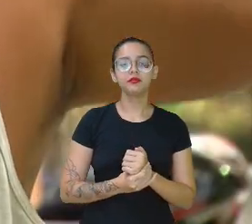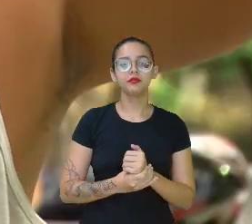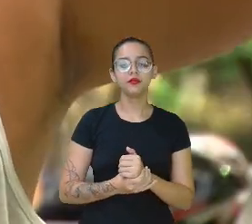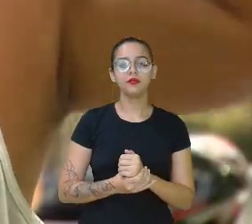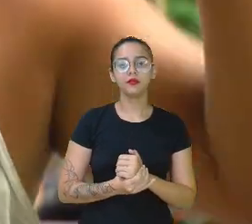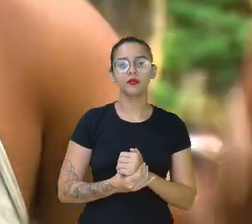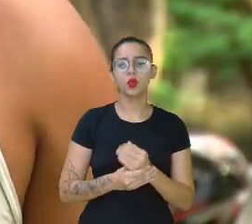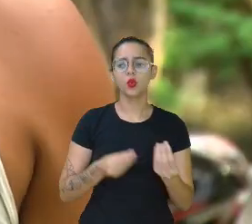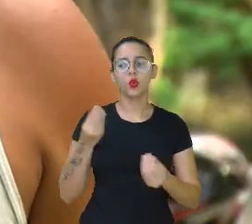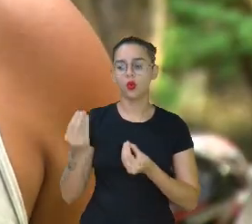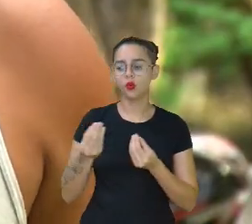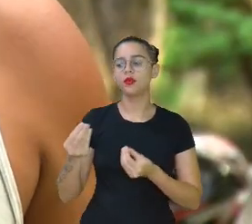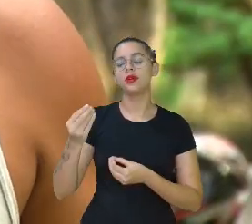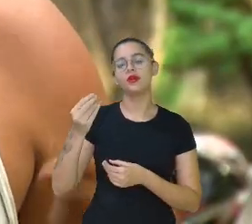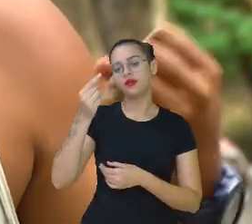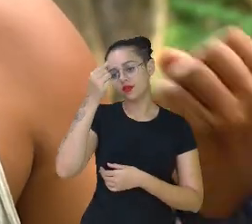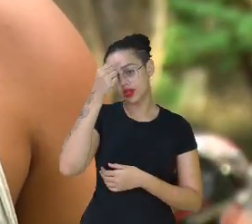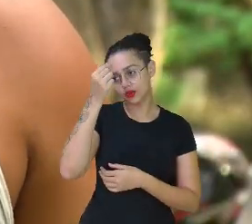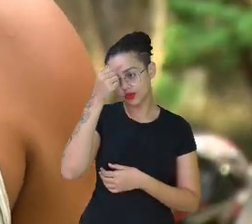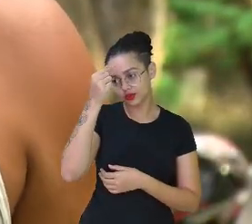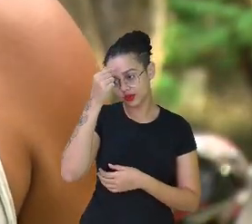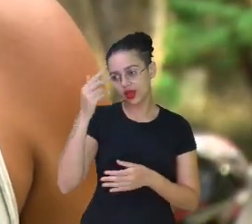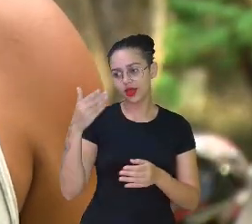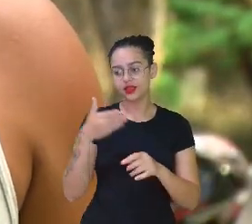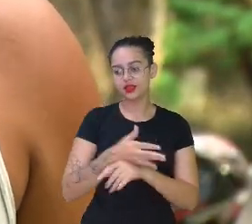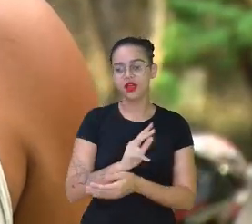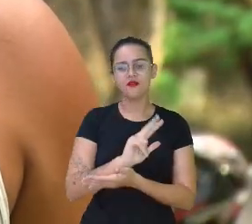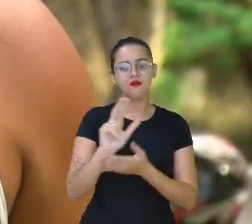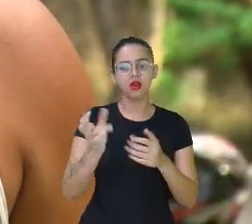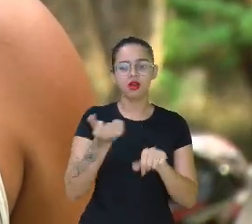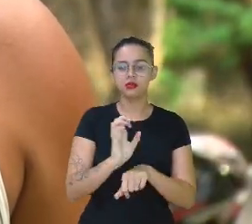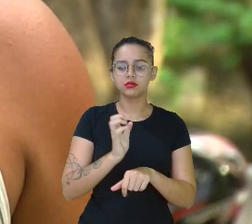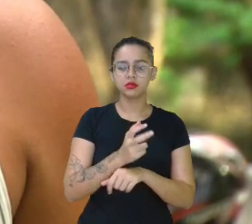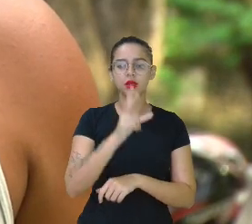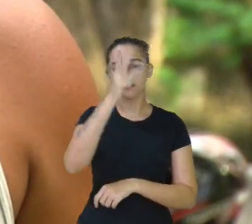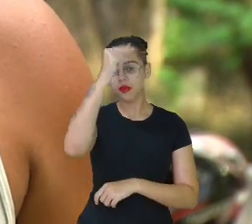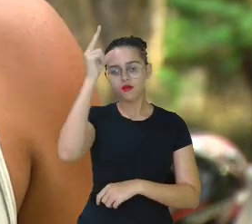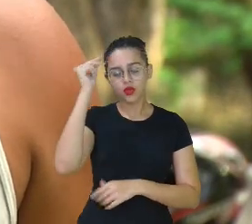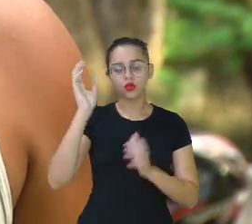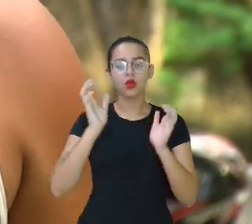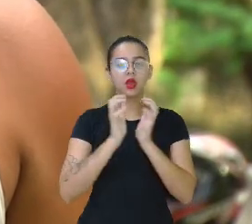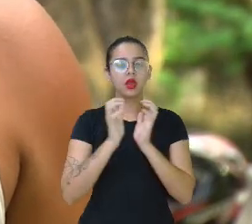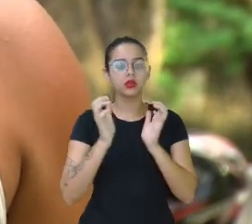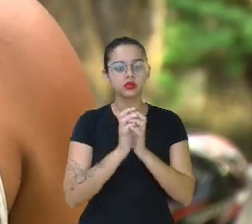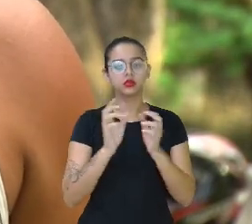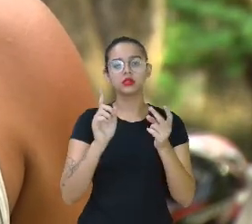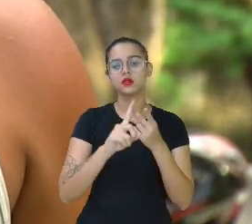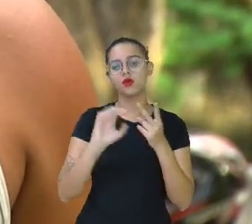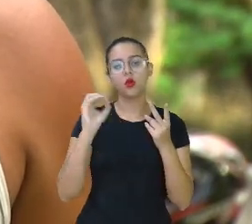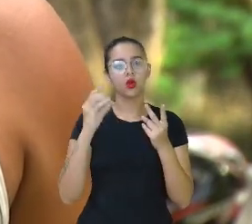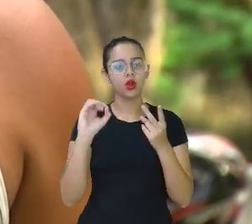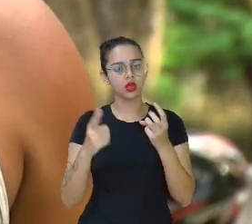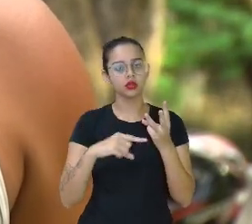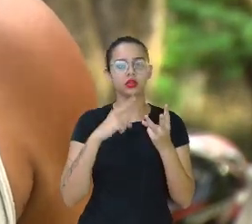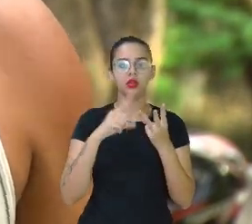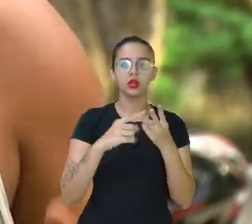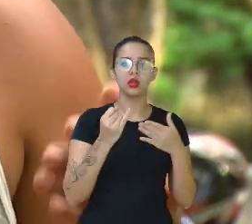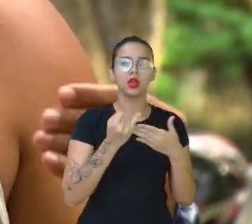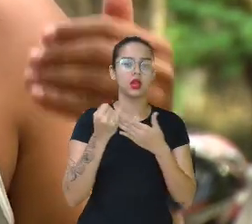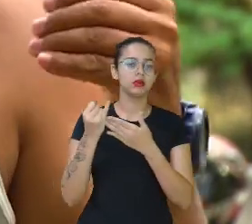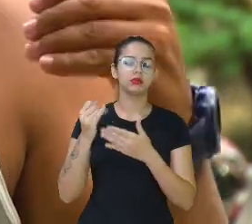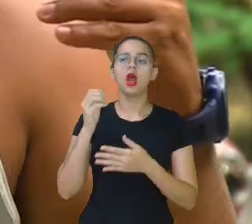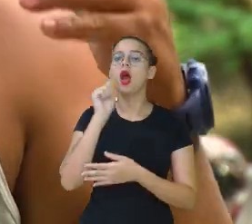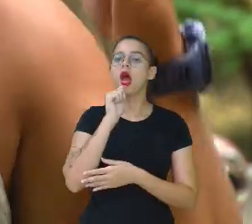através da faculdade, entrar em vários estágios da Prefeitura do Recife, de Olinda, Igaraçu. Ainda